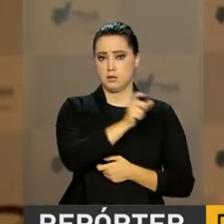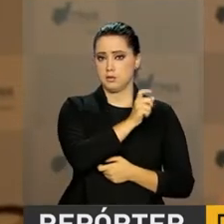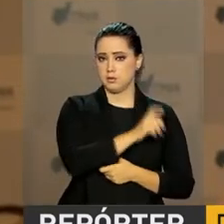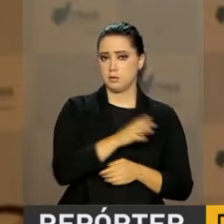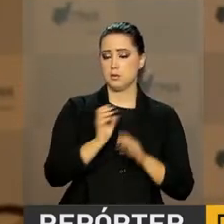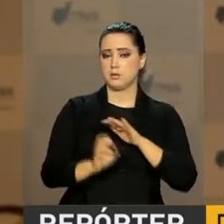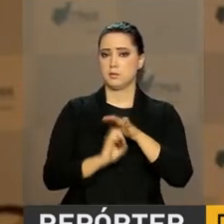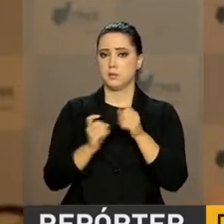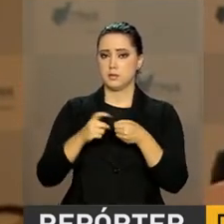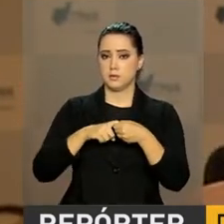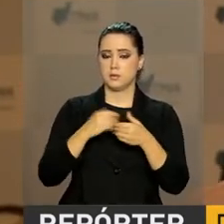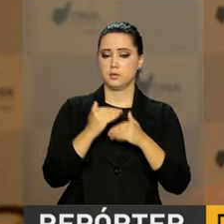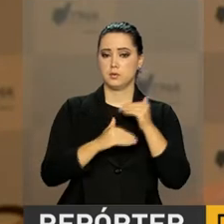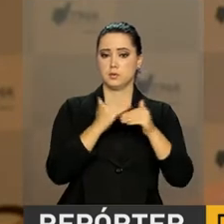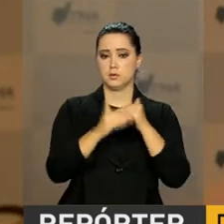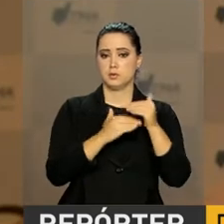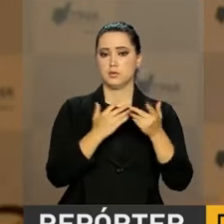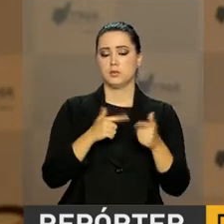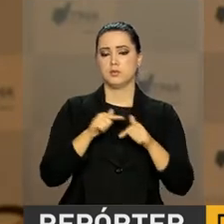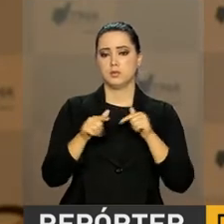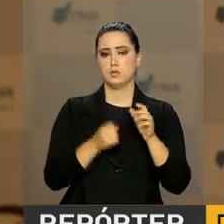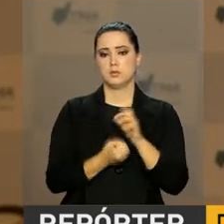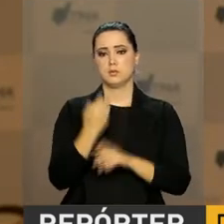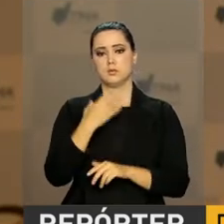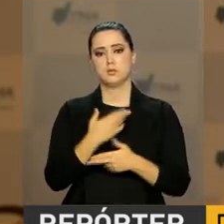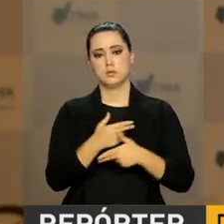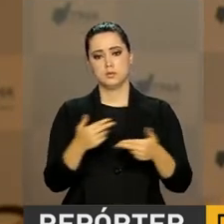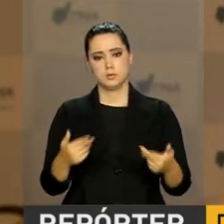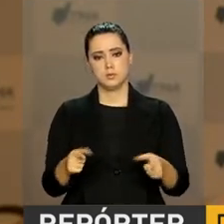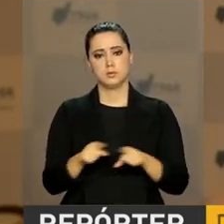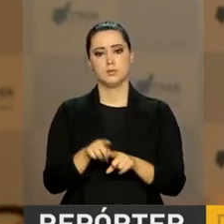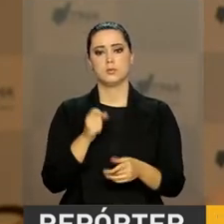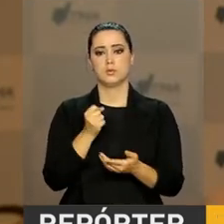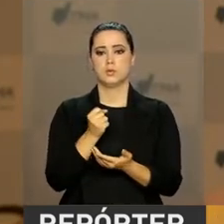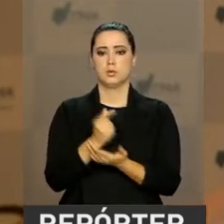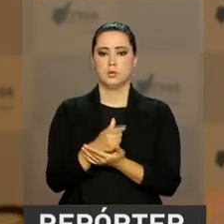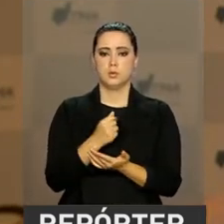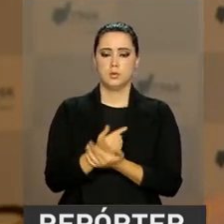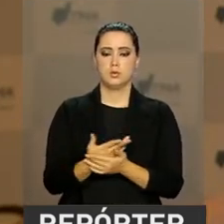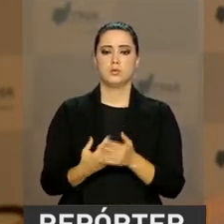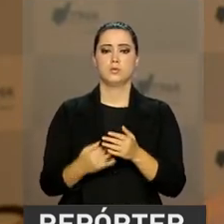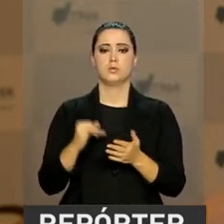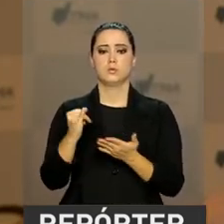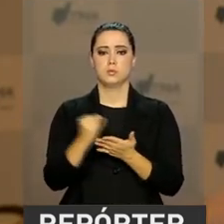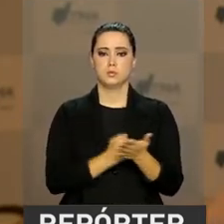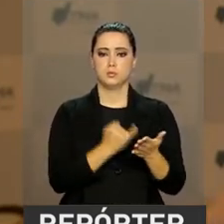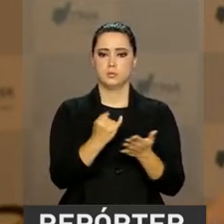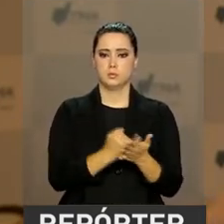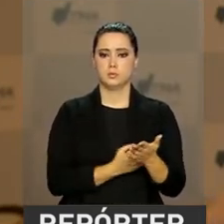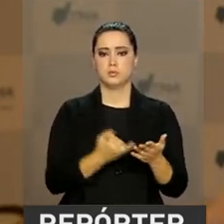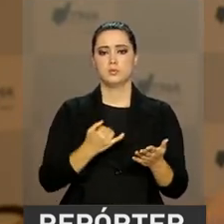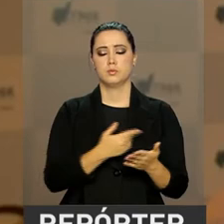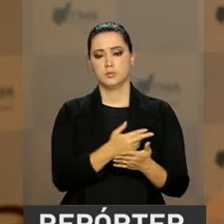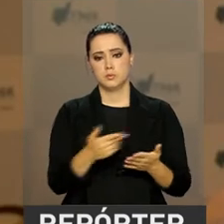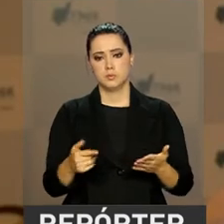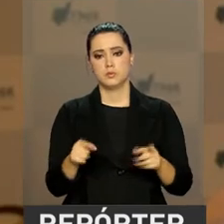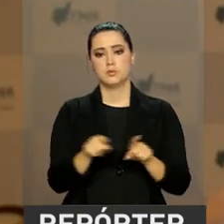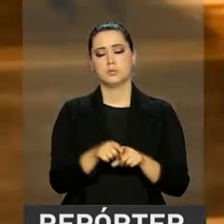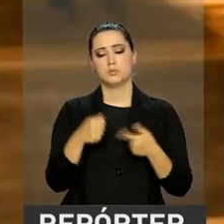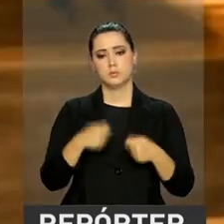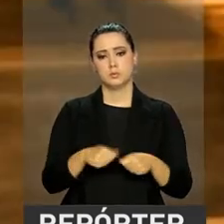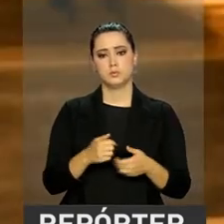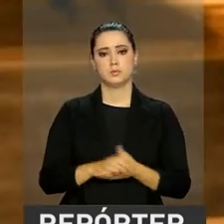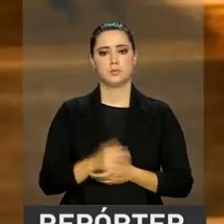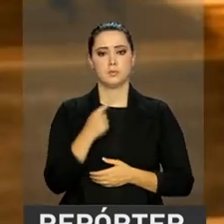que voltem, portanto, a gerar emprego, a gerar produto, a gerar consumo, a gerar impostos, evidentemente, dos quais o Estado